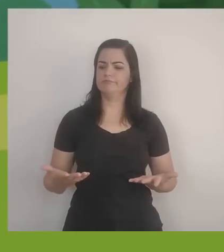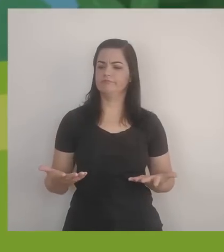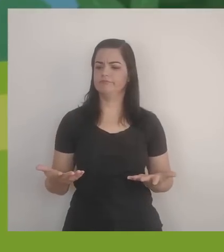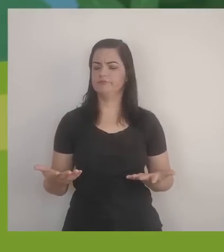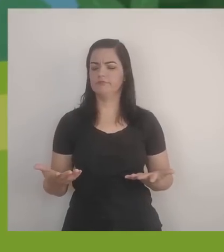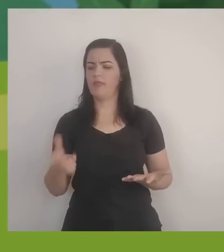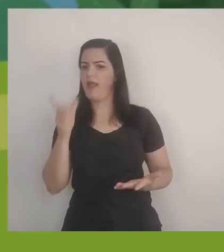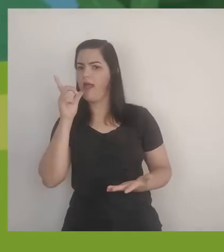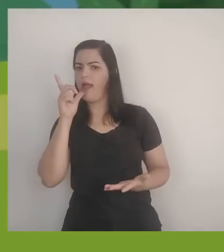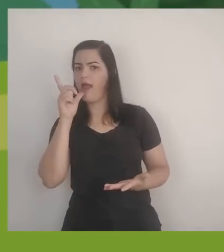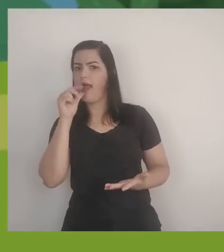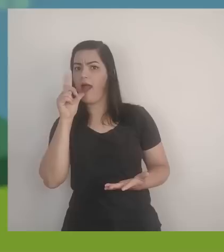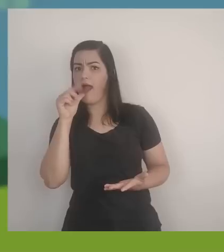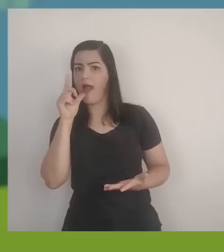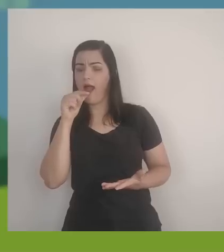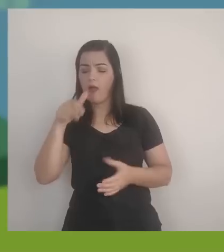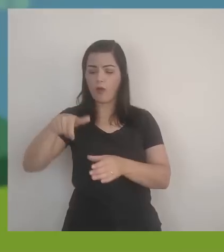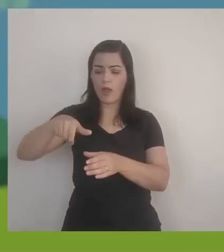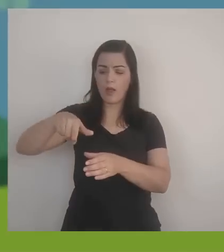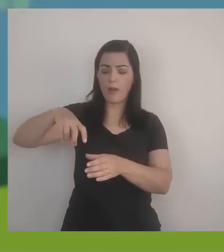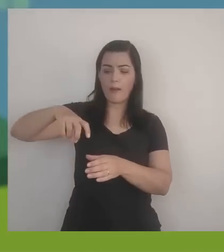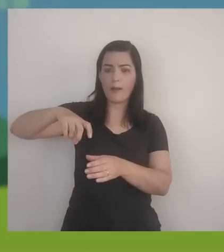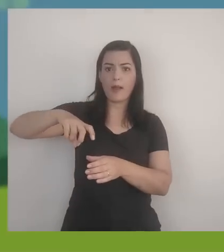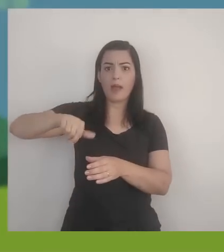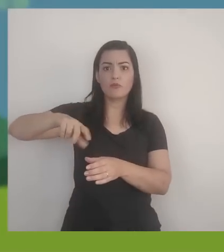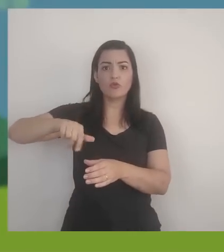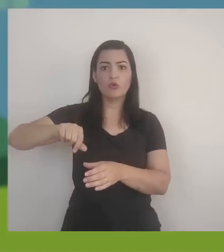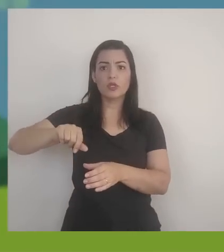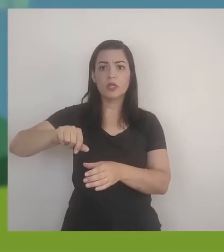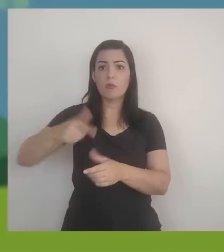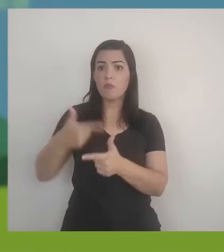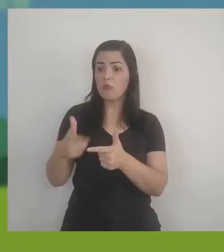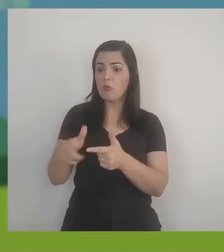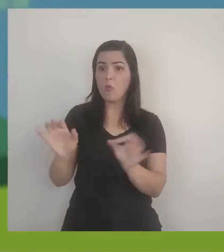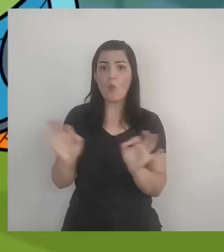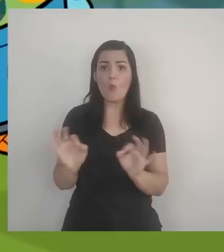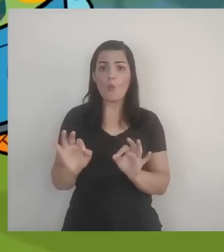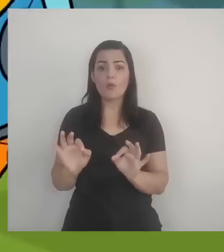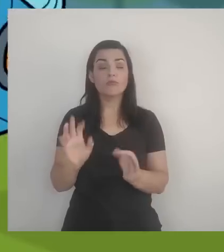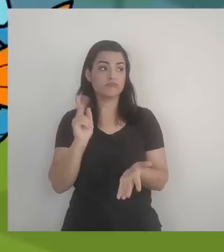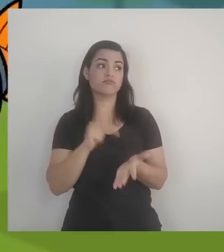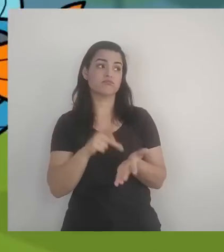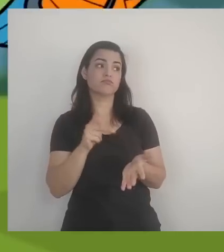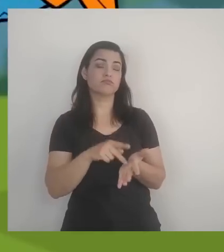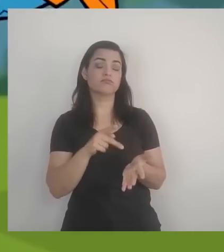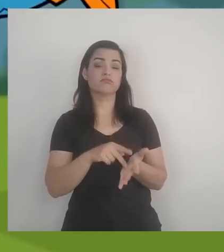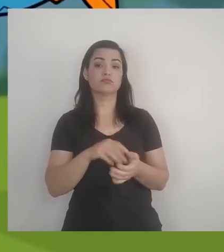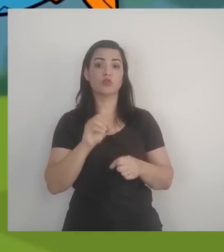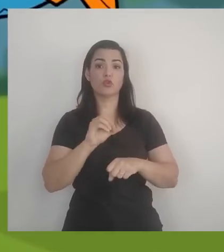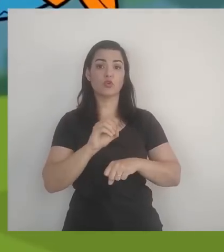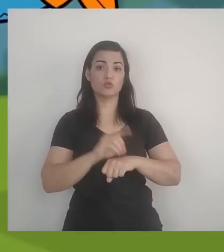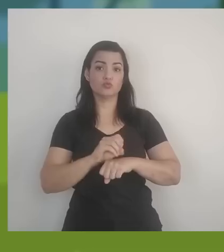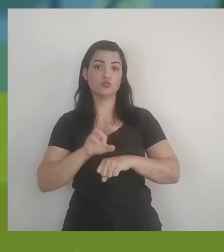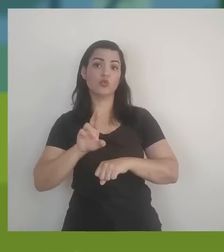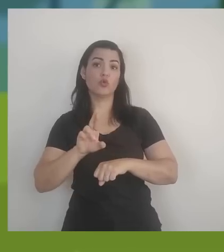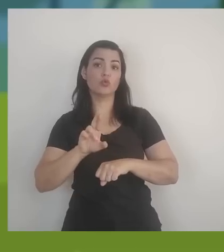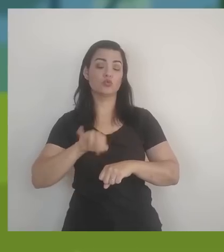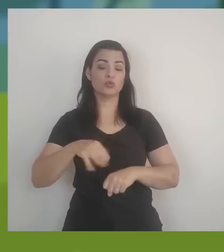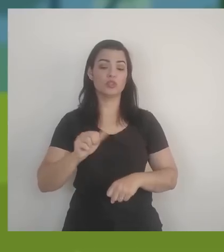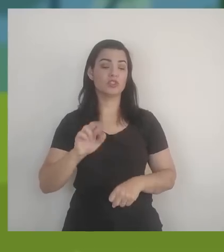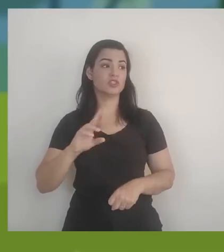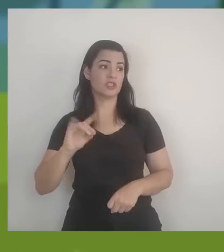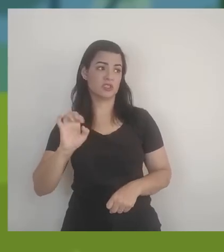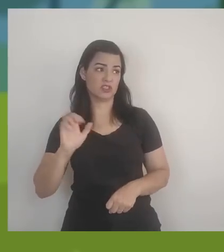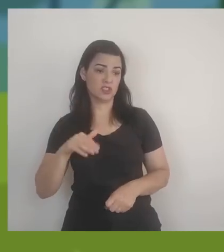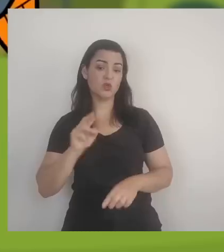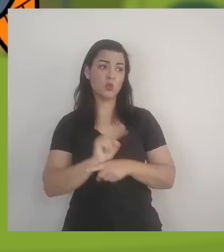Nenhuma das torneiras está com problema. É, o Doutor Jardim sempre as conserva muito bem. O que esse balde furado quer dizer? Que ele